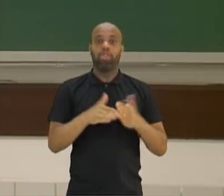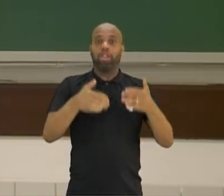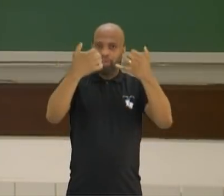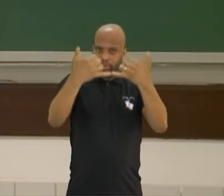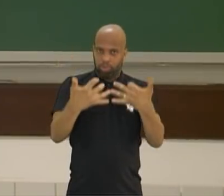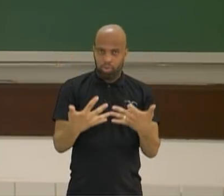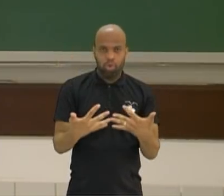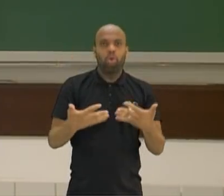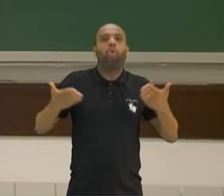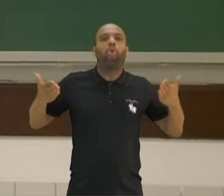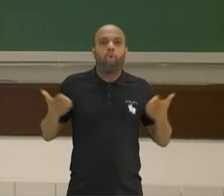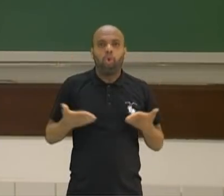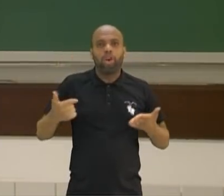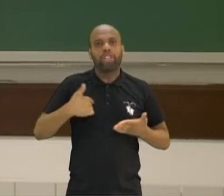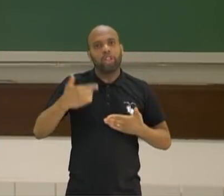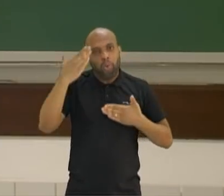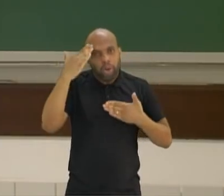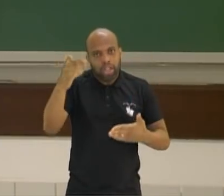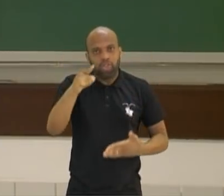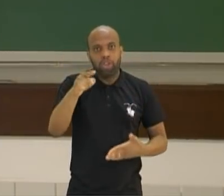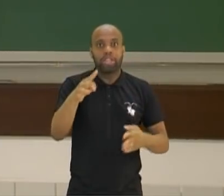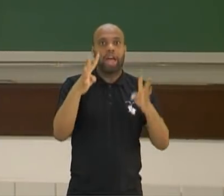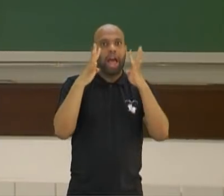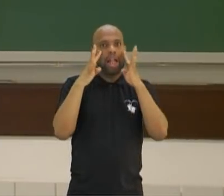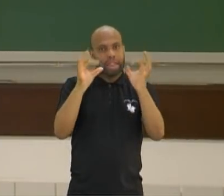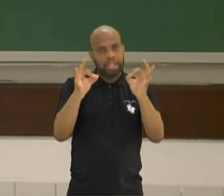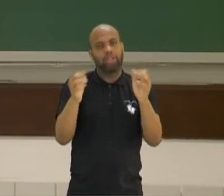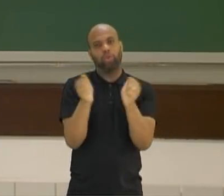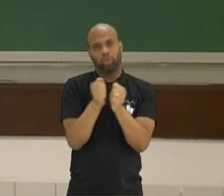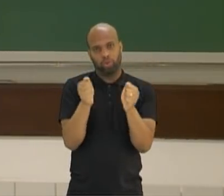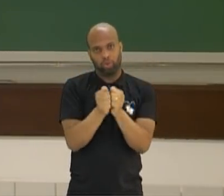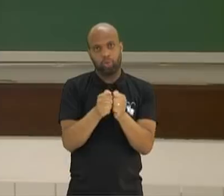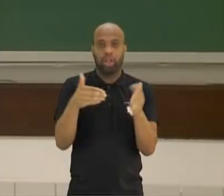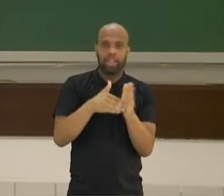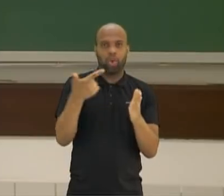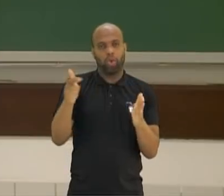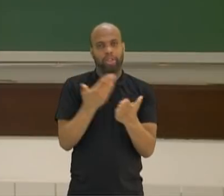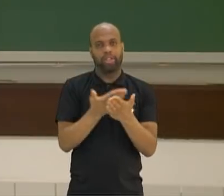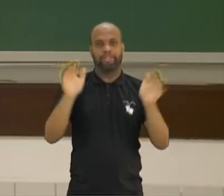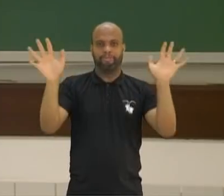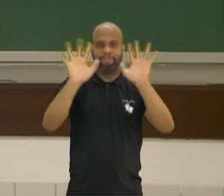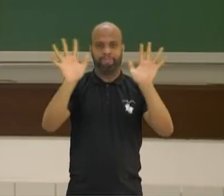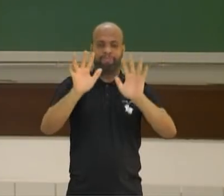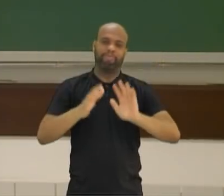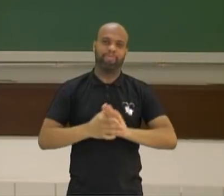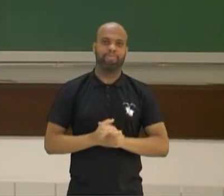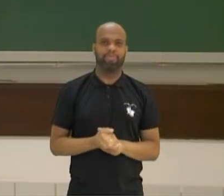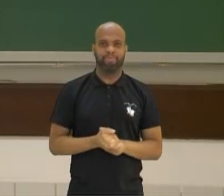explicadinho para vocês, eu agradeço toda a audiência e até a próxima, pessoal.